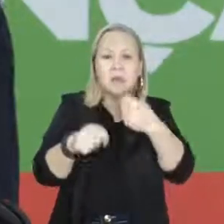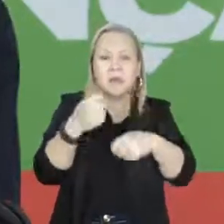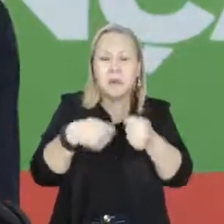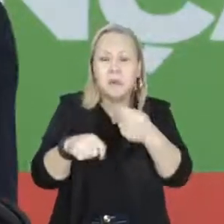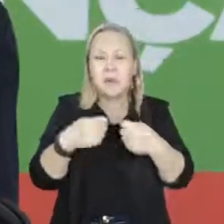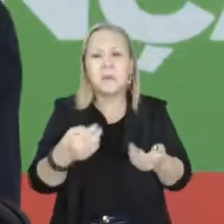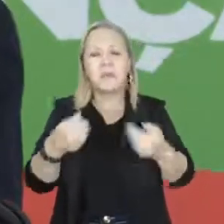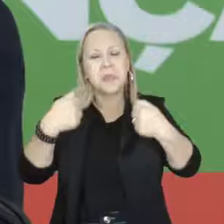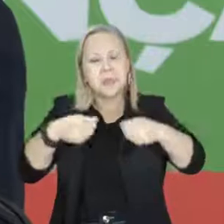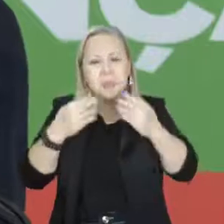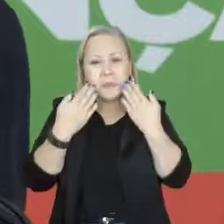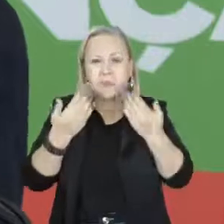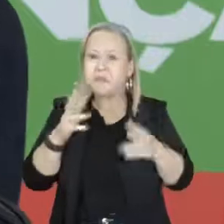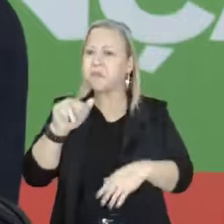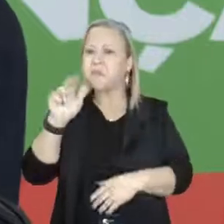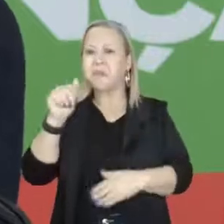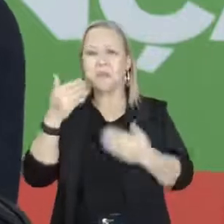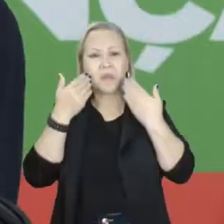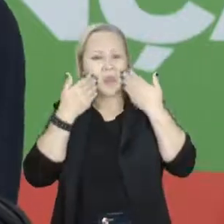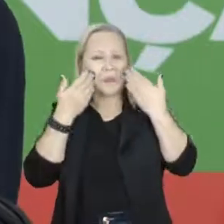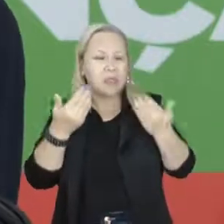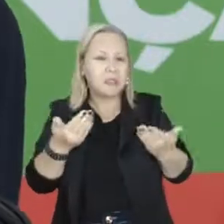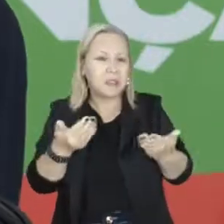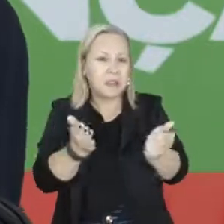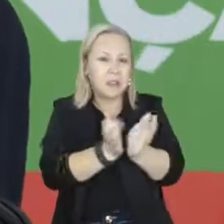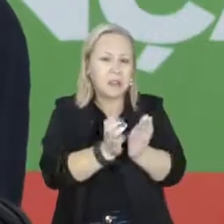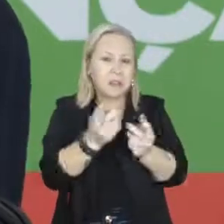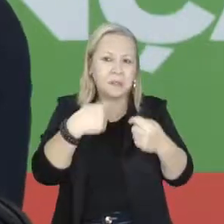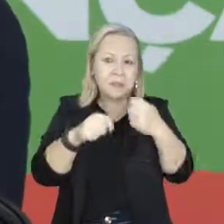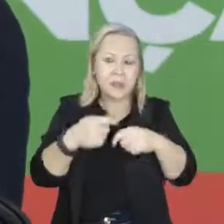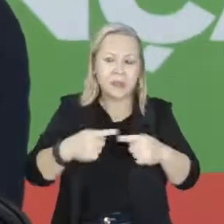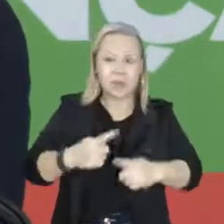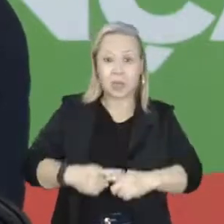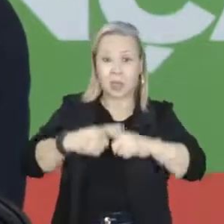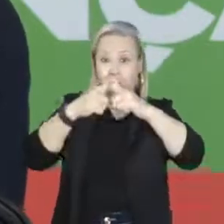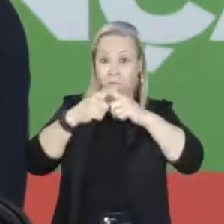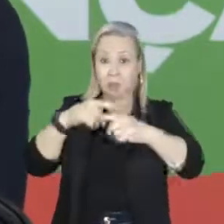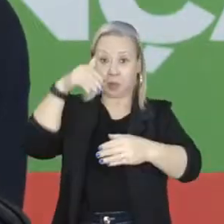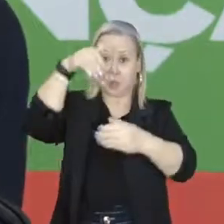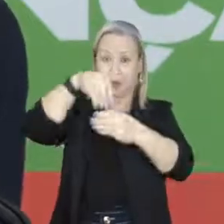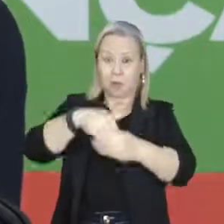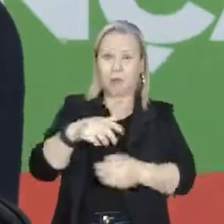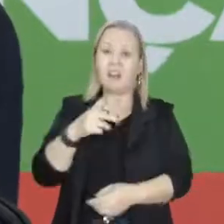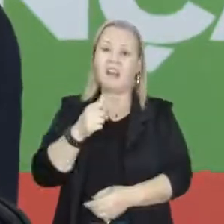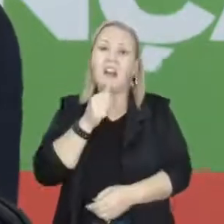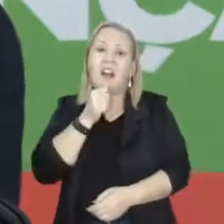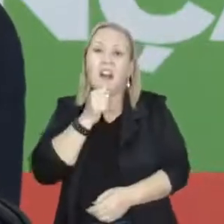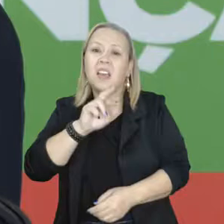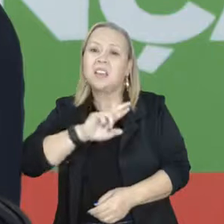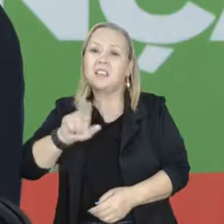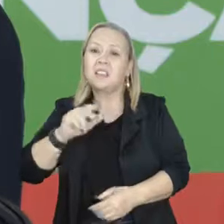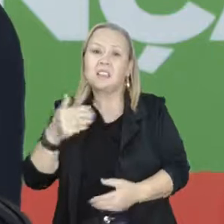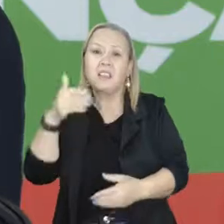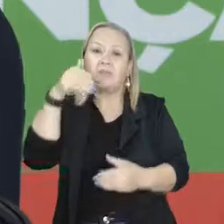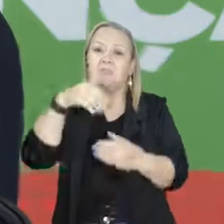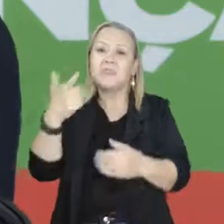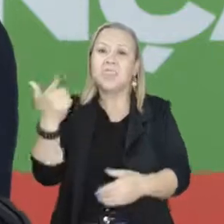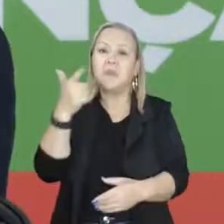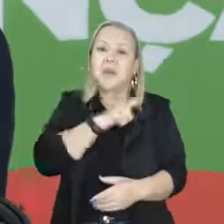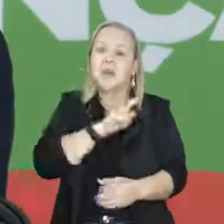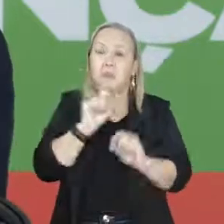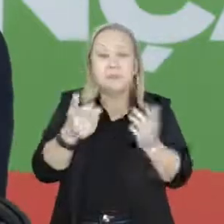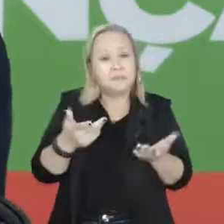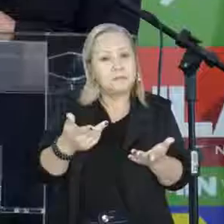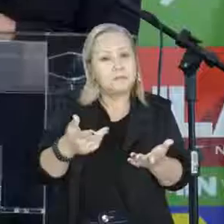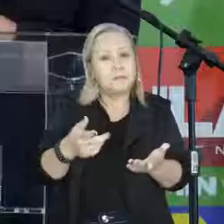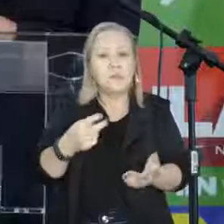nunca apresentei, porque se você está numa disputa eleitoral, você ainda não ganhou, você não pode sentar na cadeira. Aqui em São Paulo